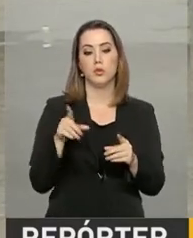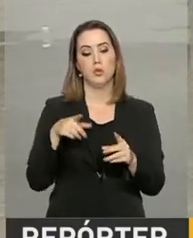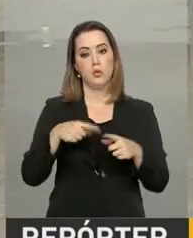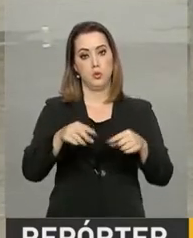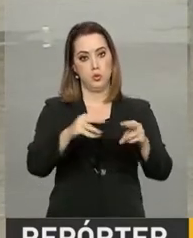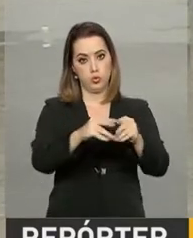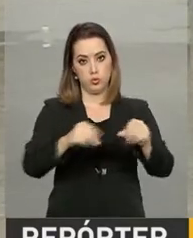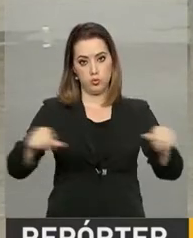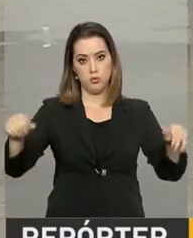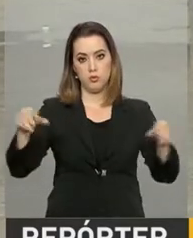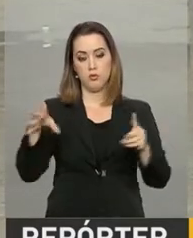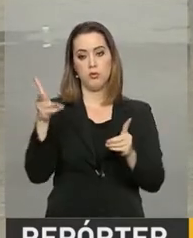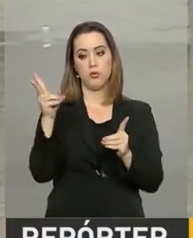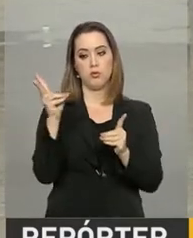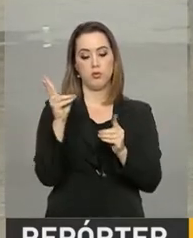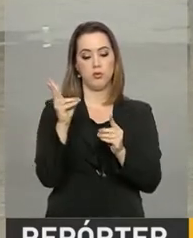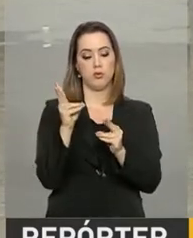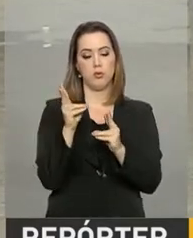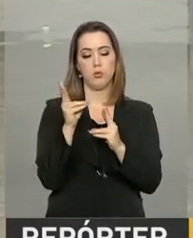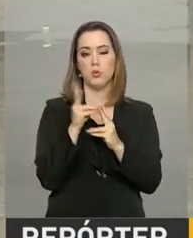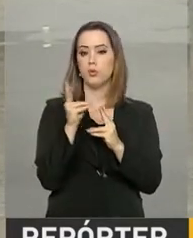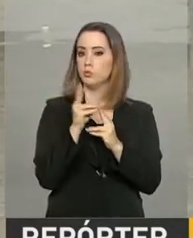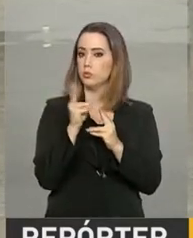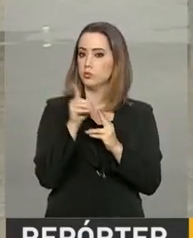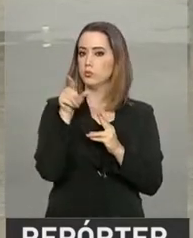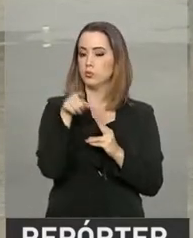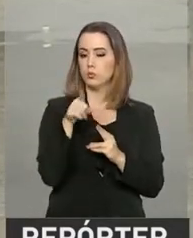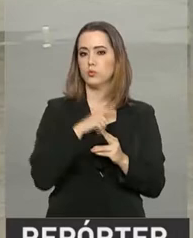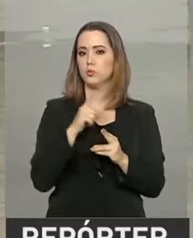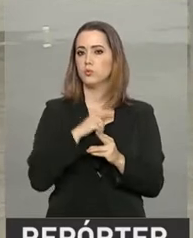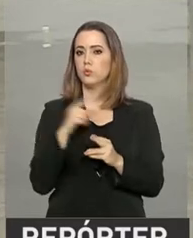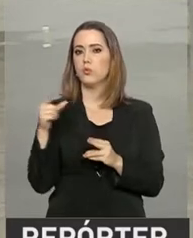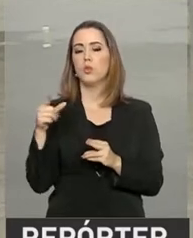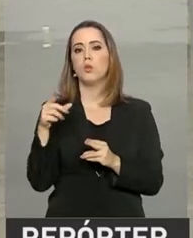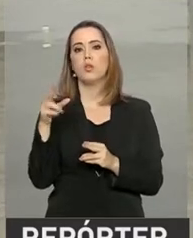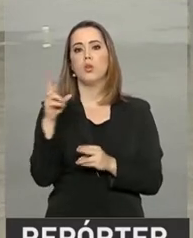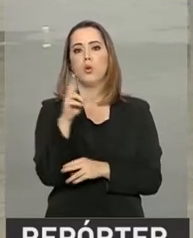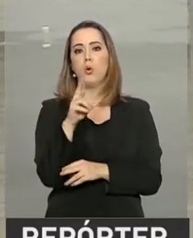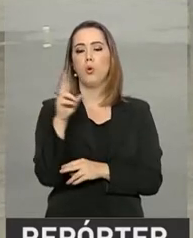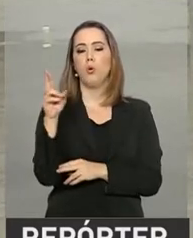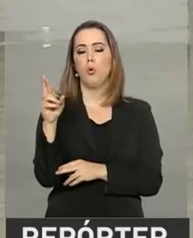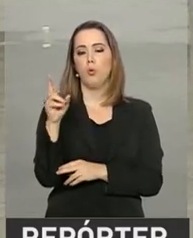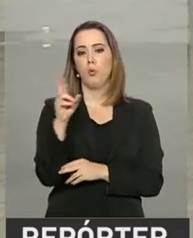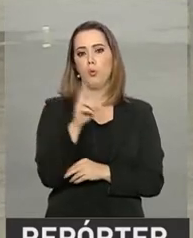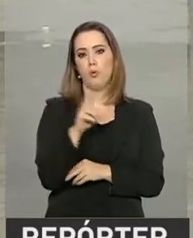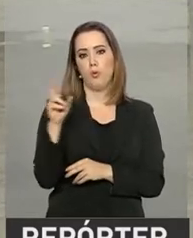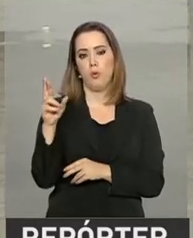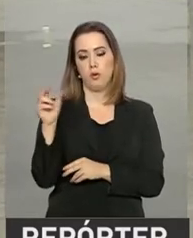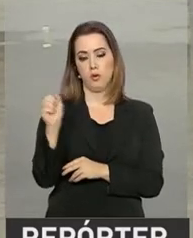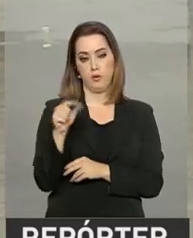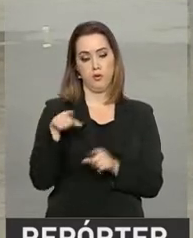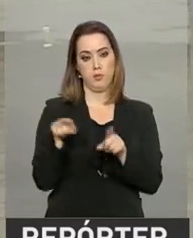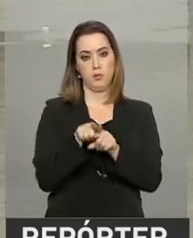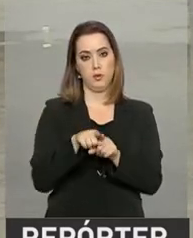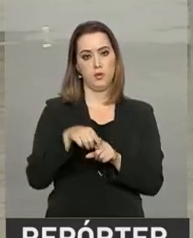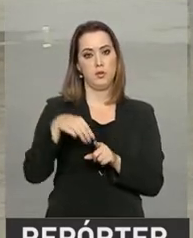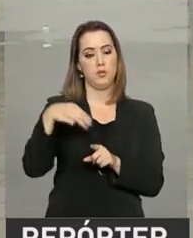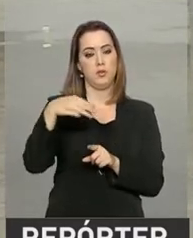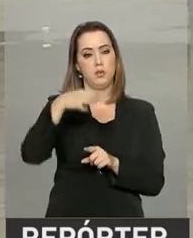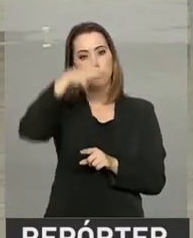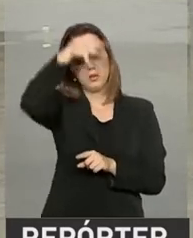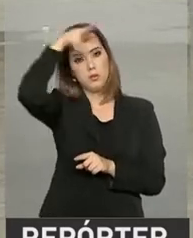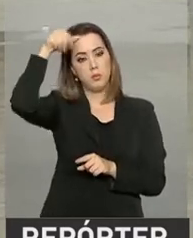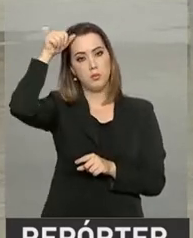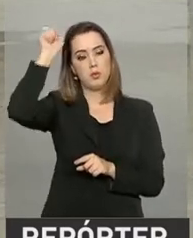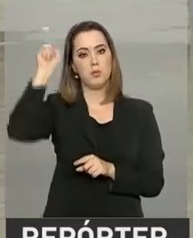roraima e mato grosso nessas terras indígenas em roraima mato grosso uma mesma etnia vai coordenar os projetos a etnia